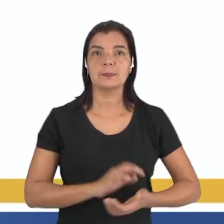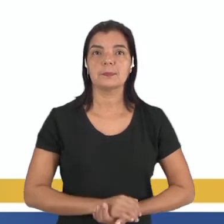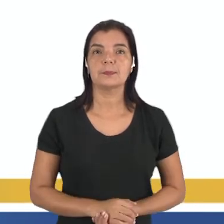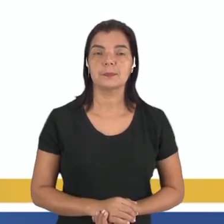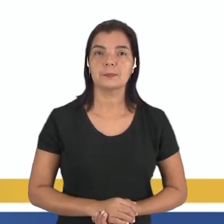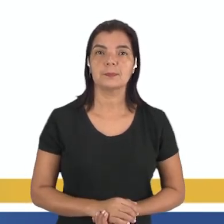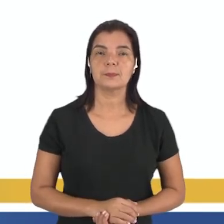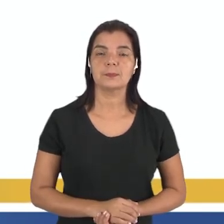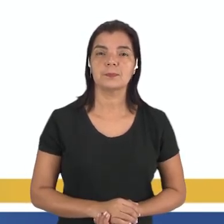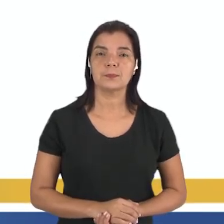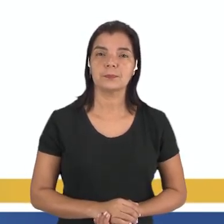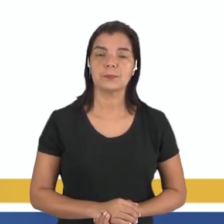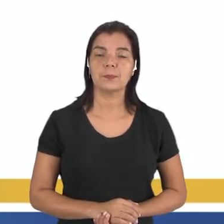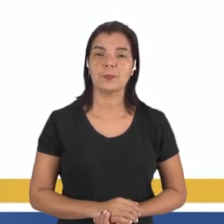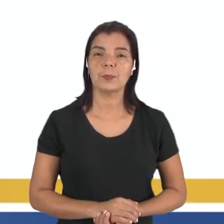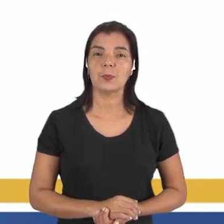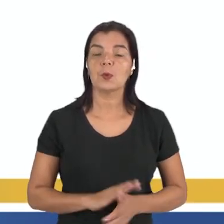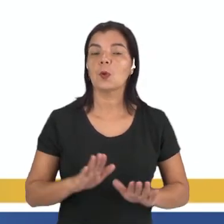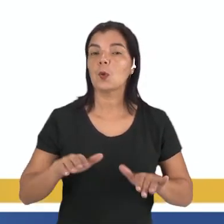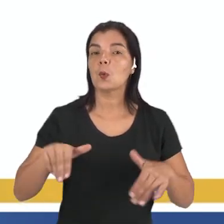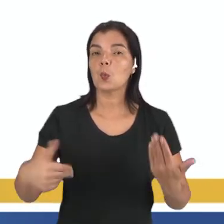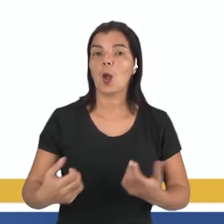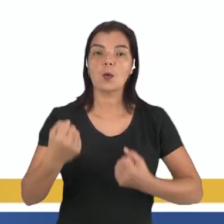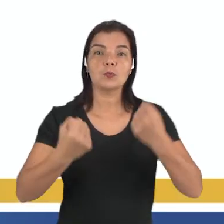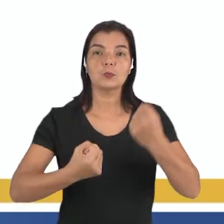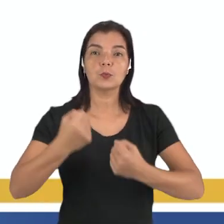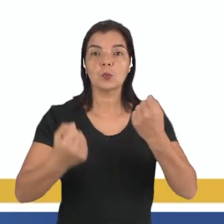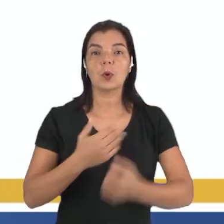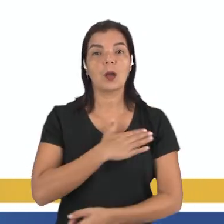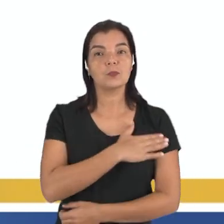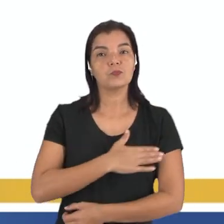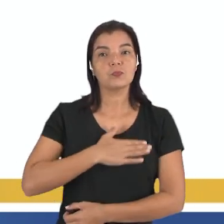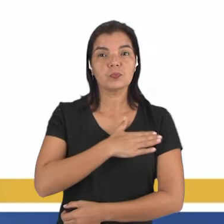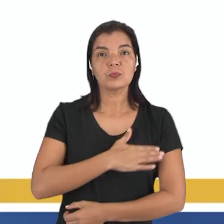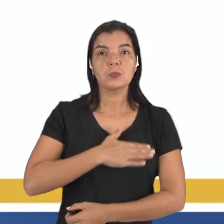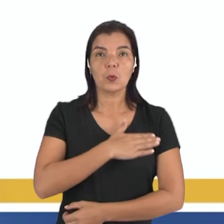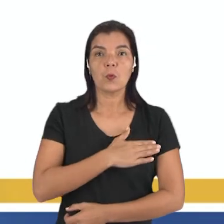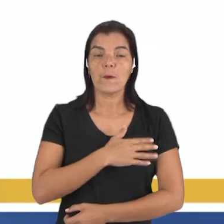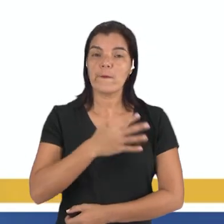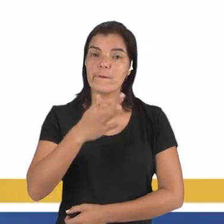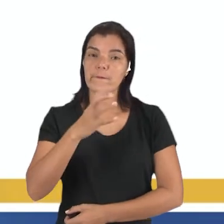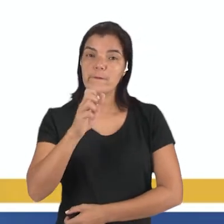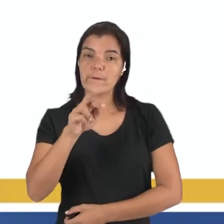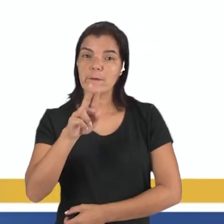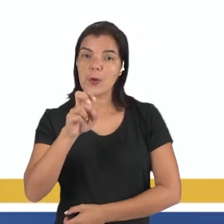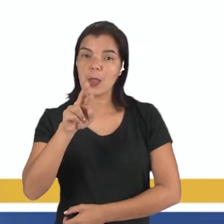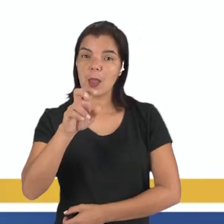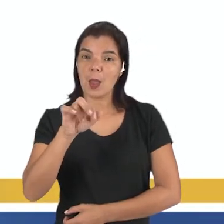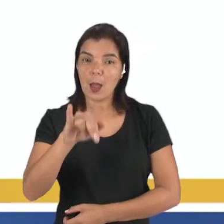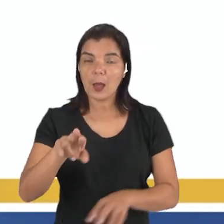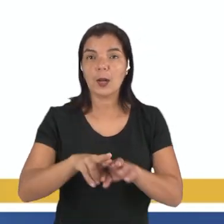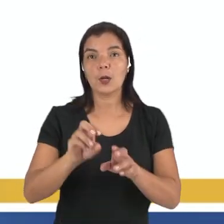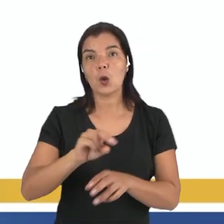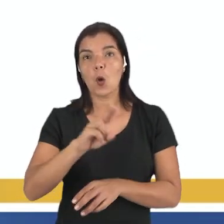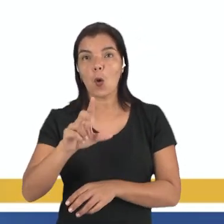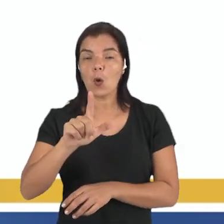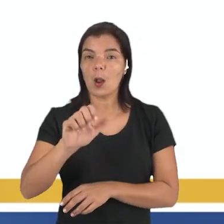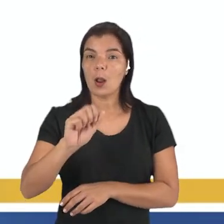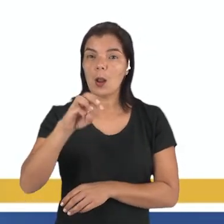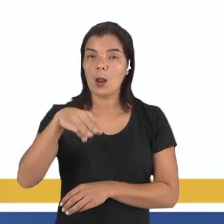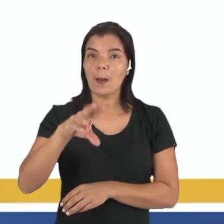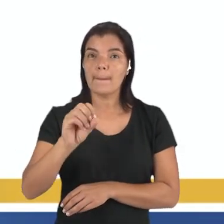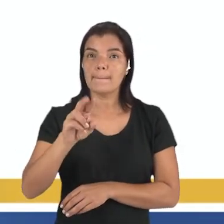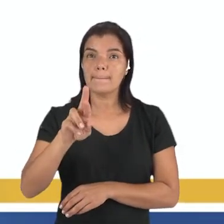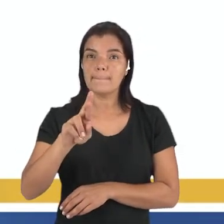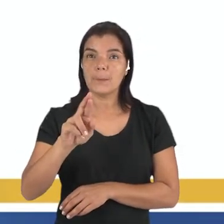Letra C. Is your favorite car? Ferrari or Lamborghini? É o seu carro favorito? A Ferrari ou